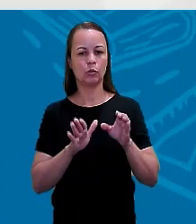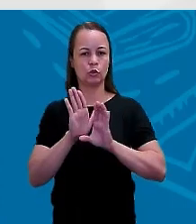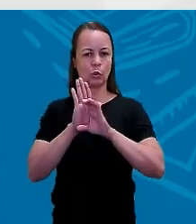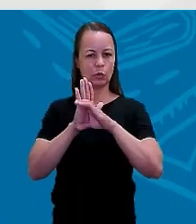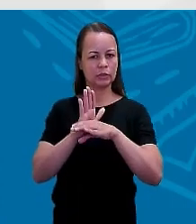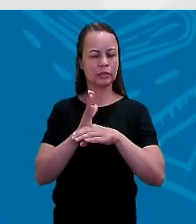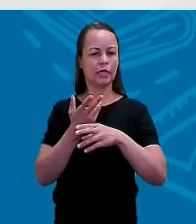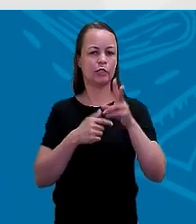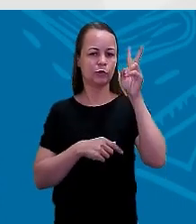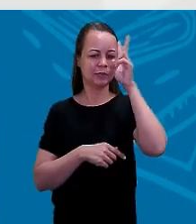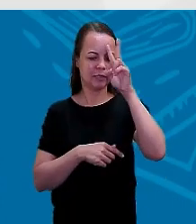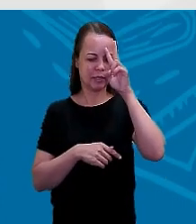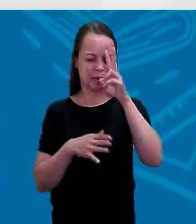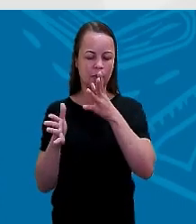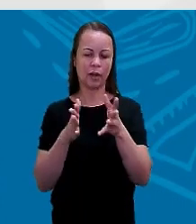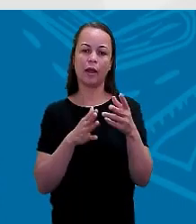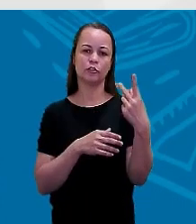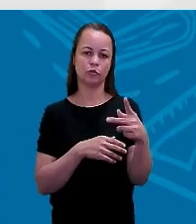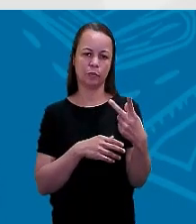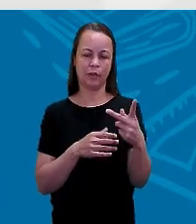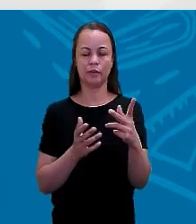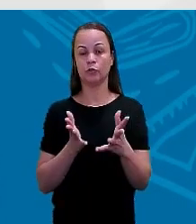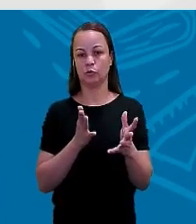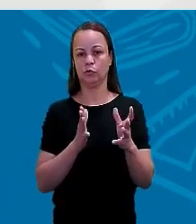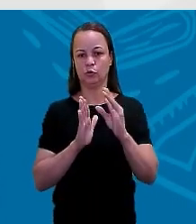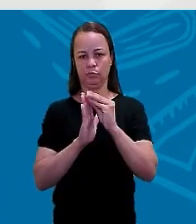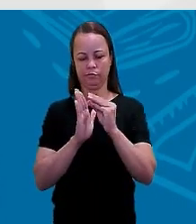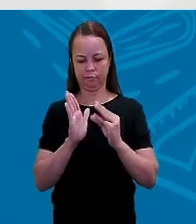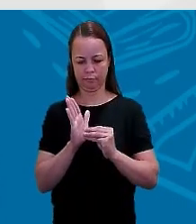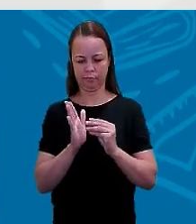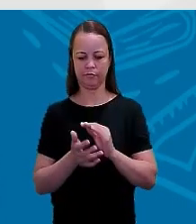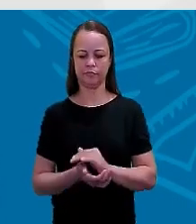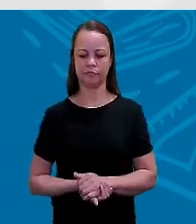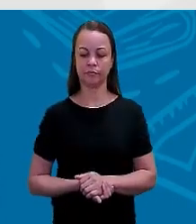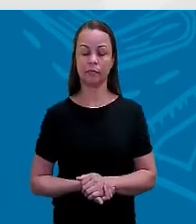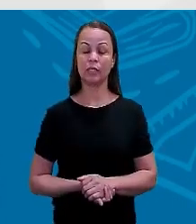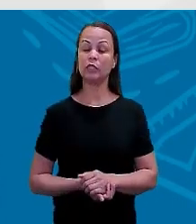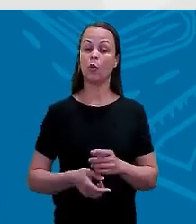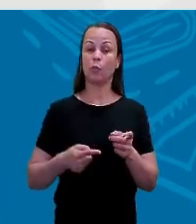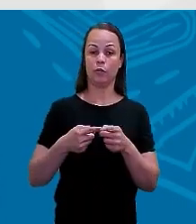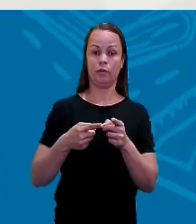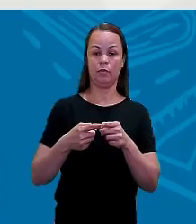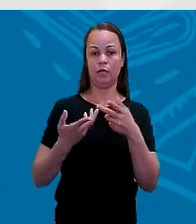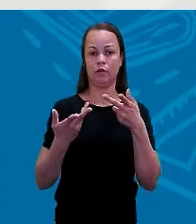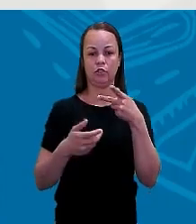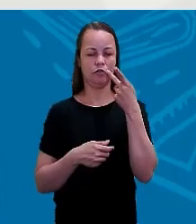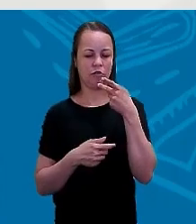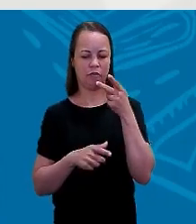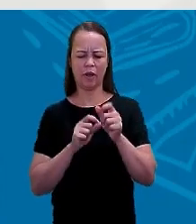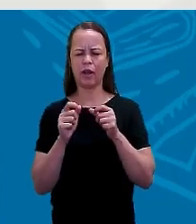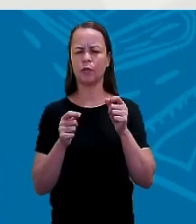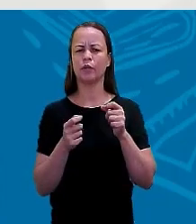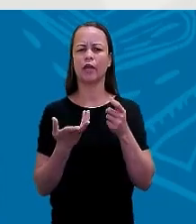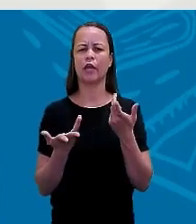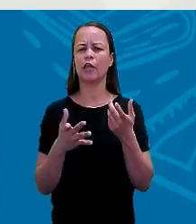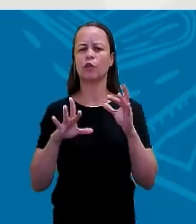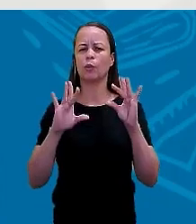a respeito desses conteúdos, tá certo? O primeiro deles que a gente vai falar é a respeito daquele